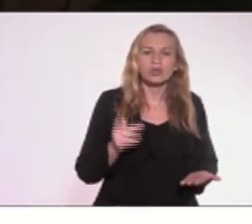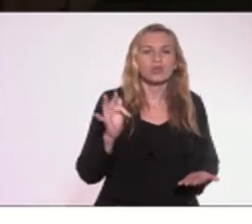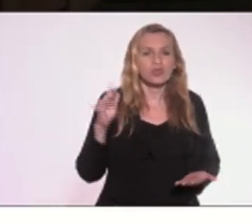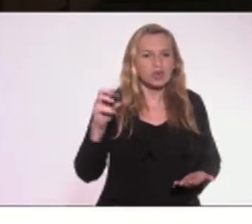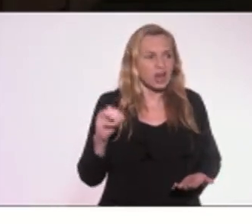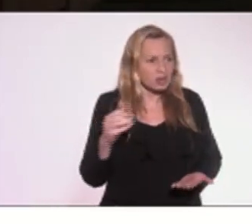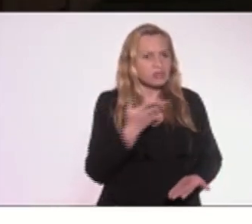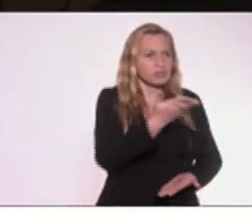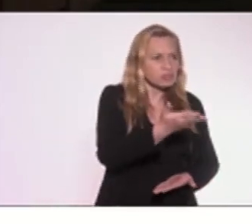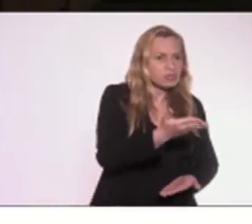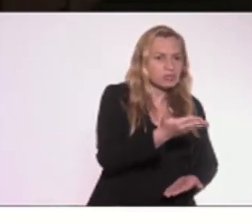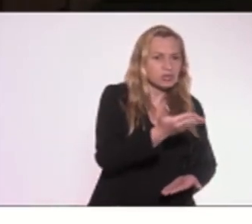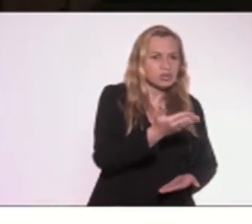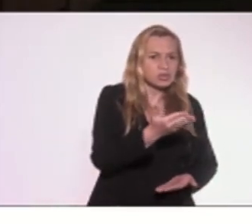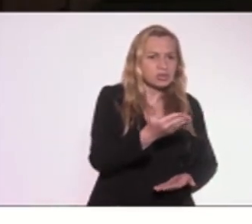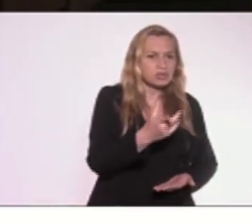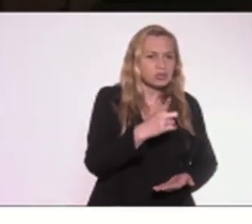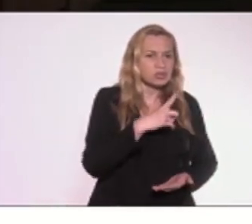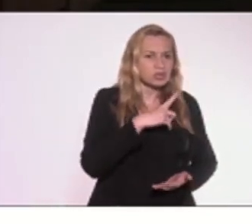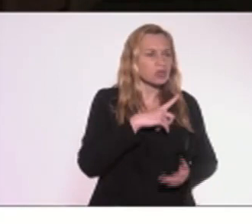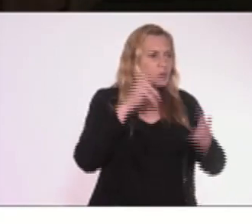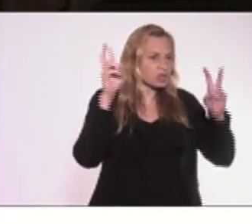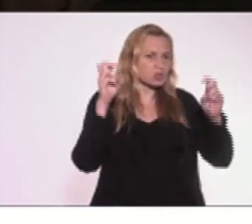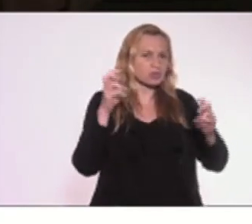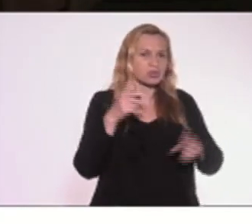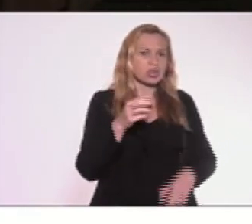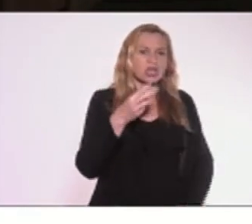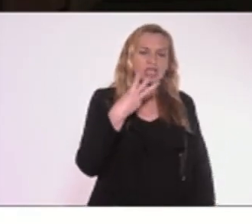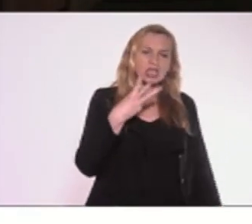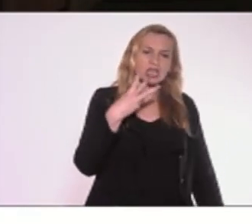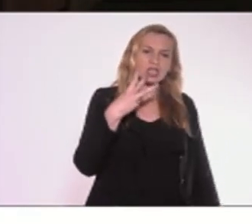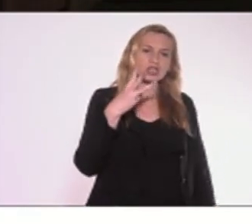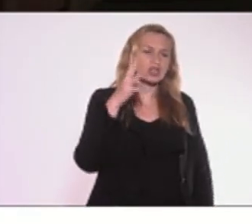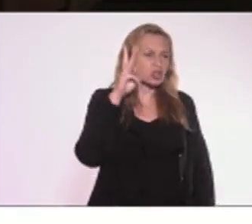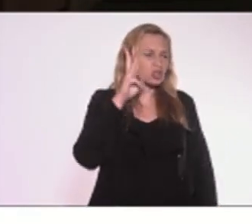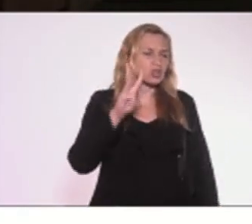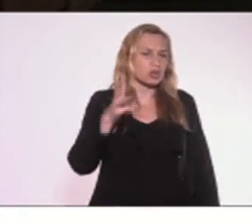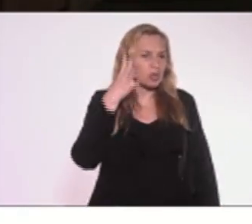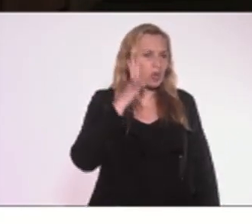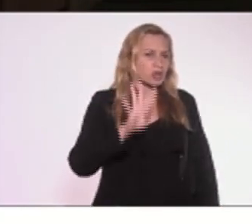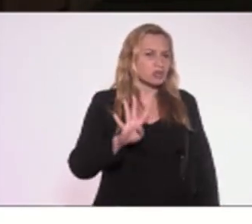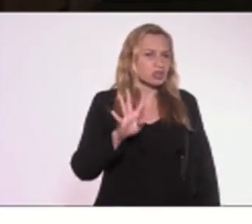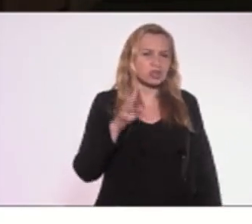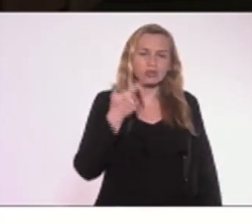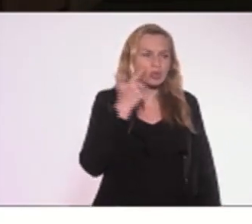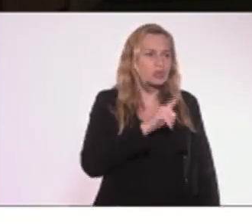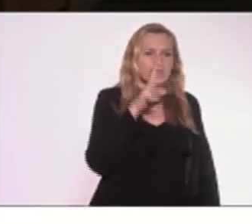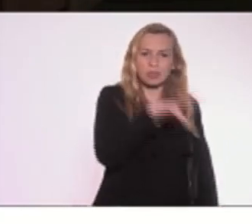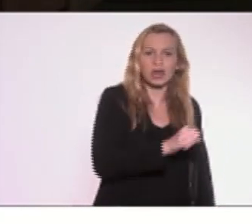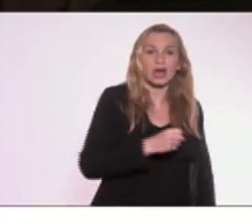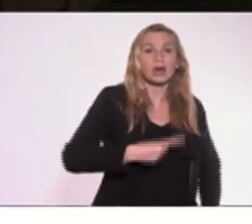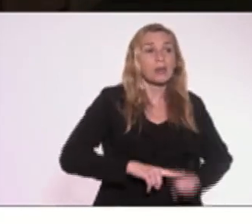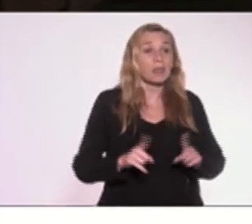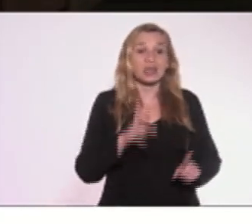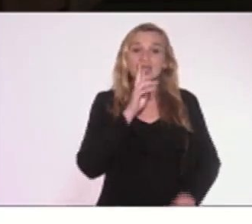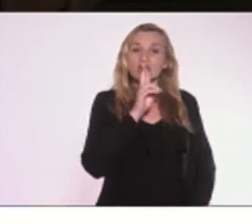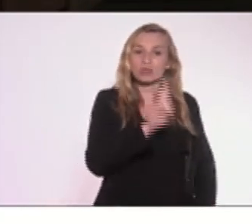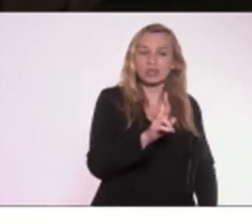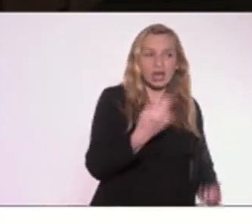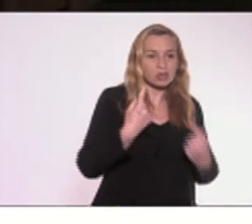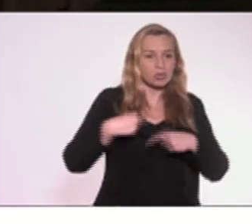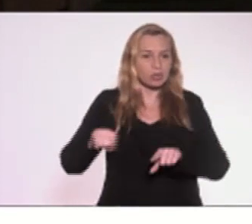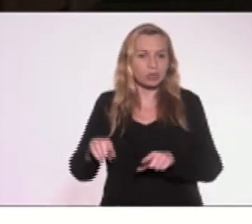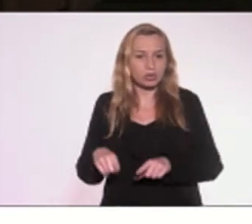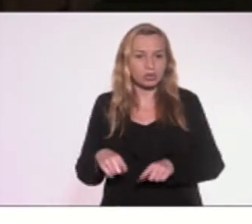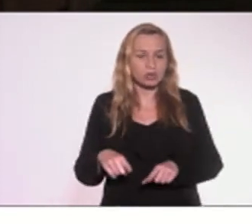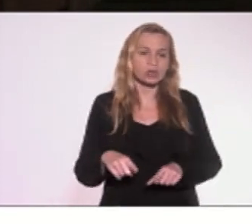e o Delmir estão num caso desse, parecido. A gente fica 3, 4 dias e não pega. Agora, contra resultado, porque medir esforço, se